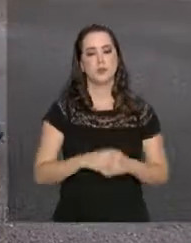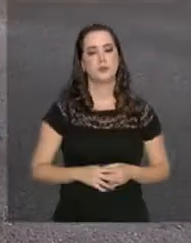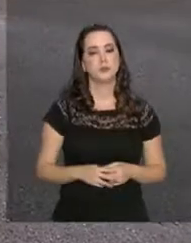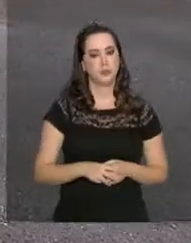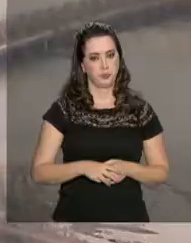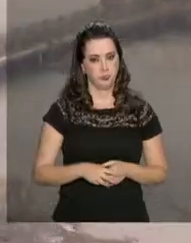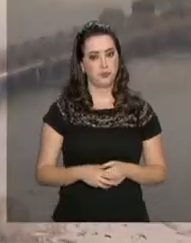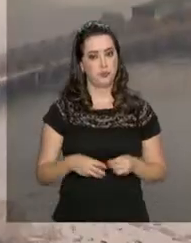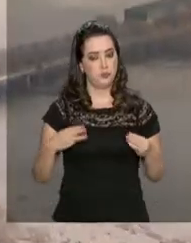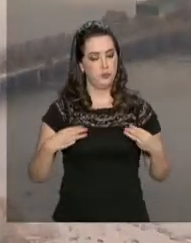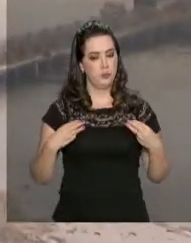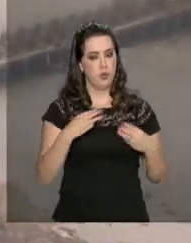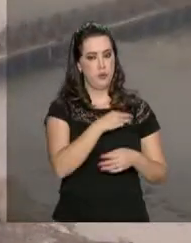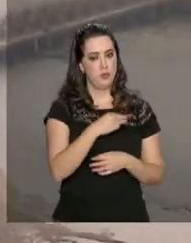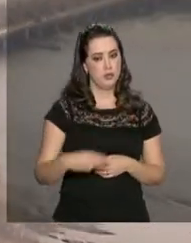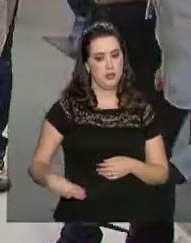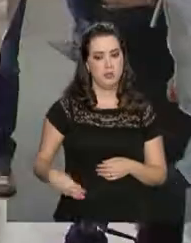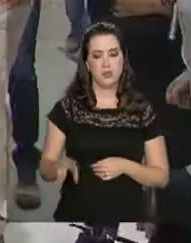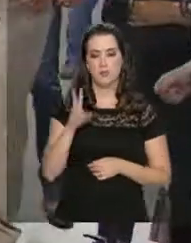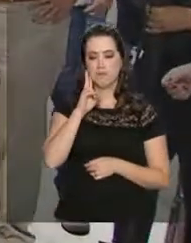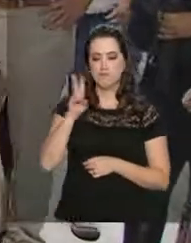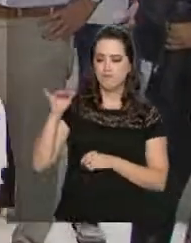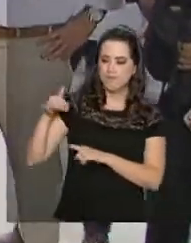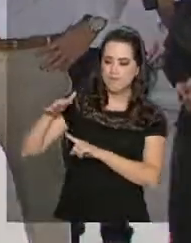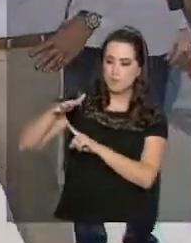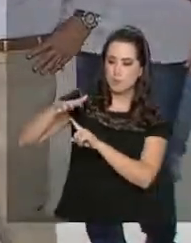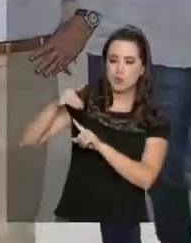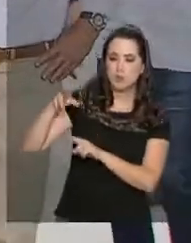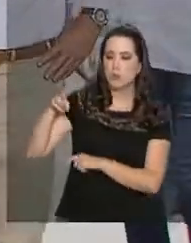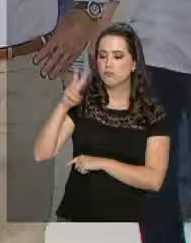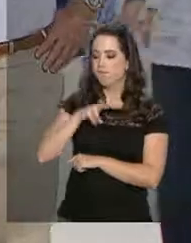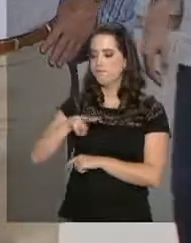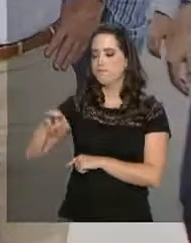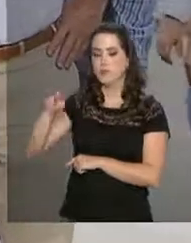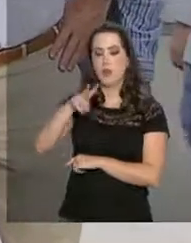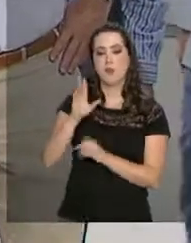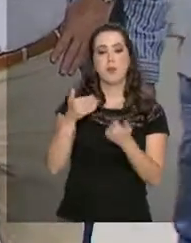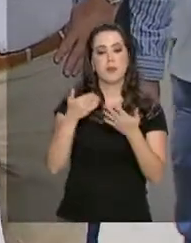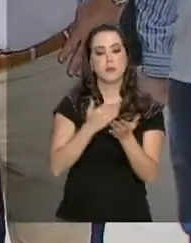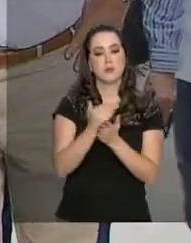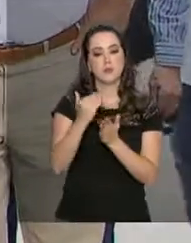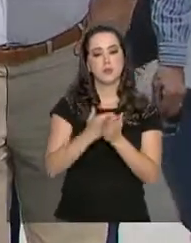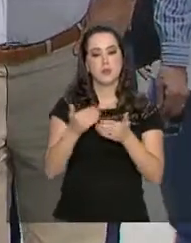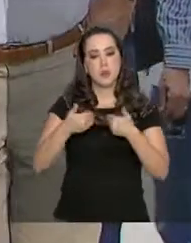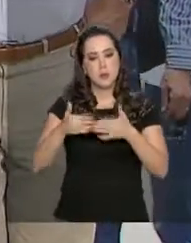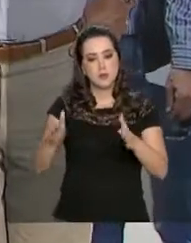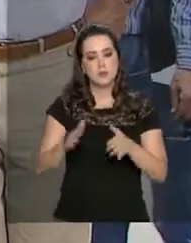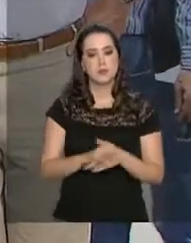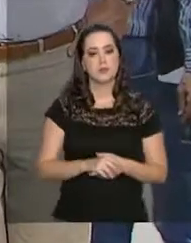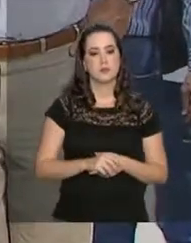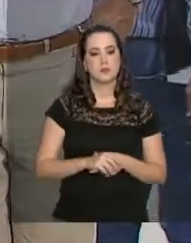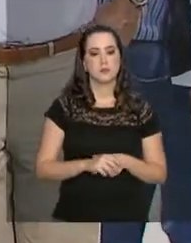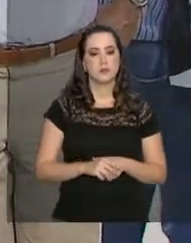Energia, Moreira Franco, sobrevoou o local e participou da cerimônia para dar início aos trabalhos da turbina.